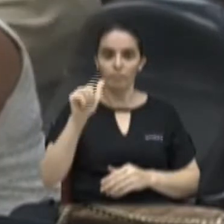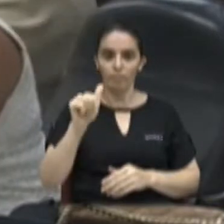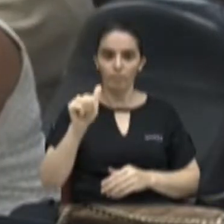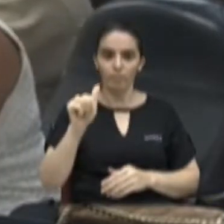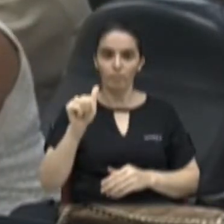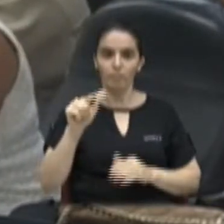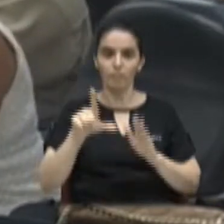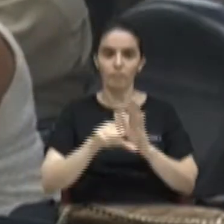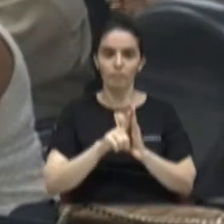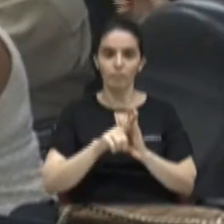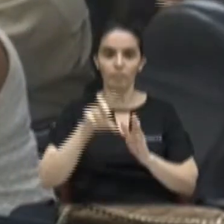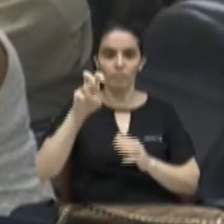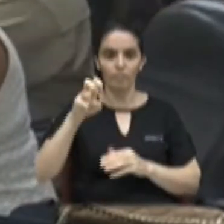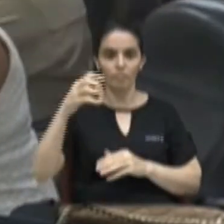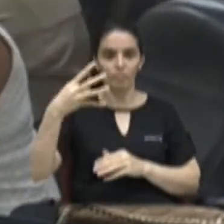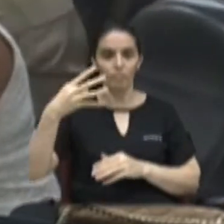Lei